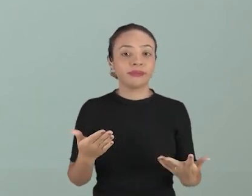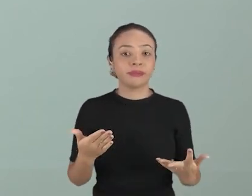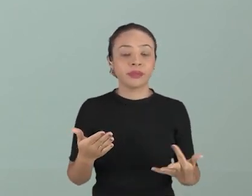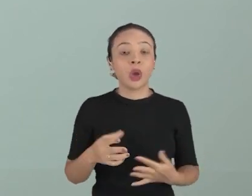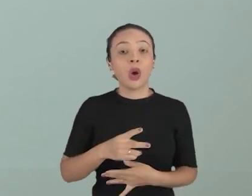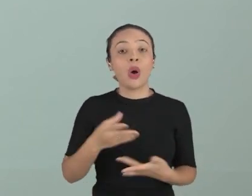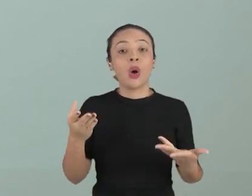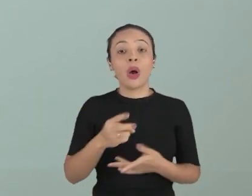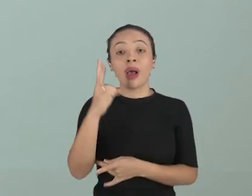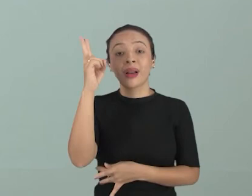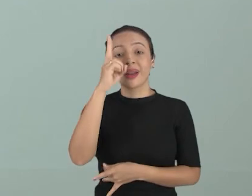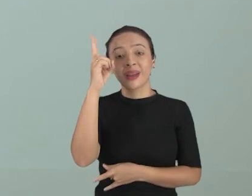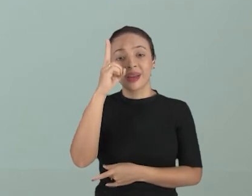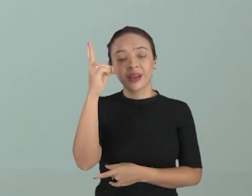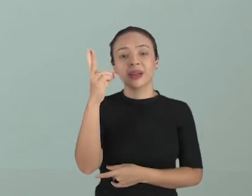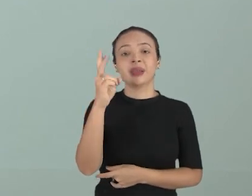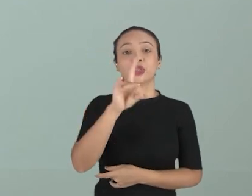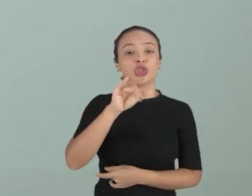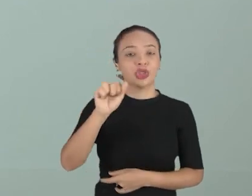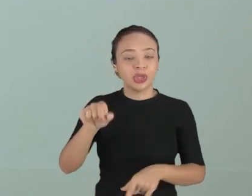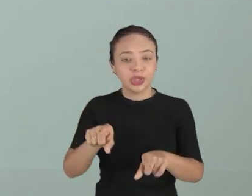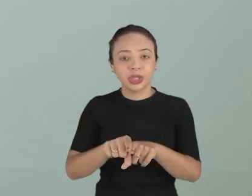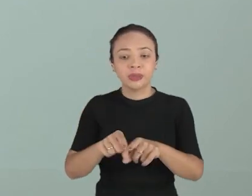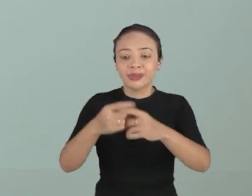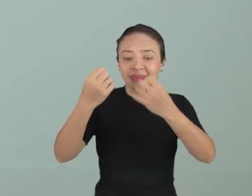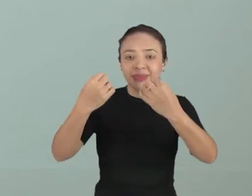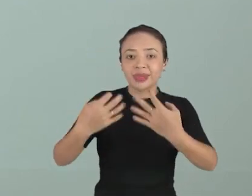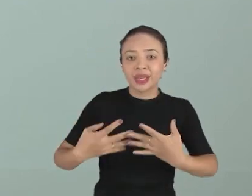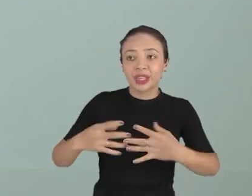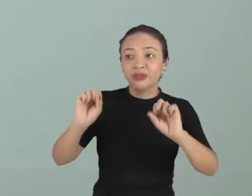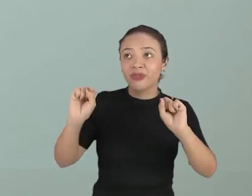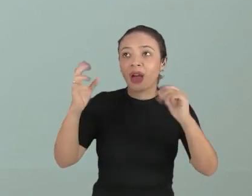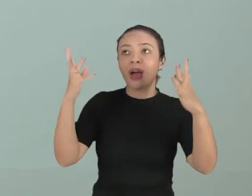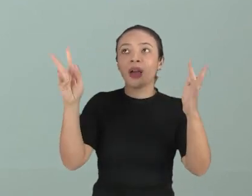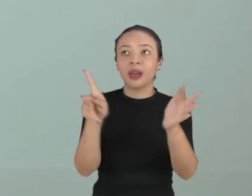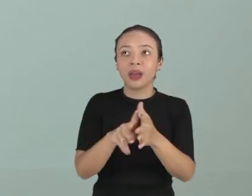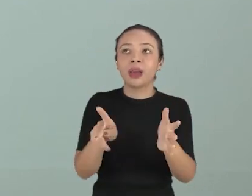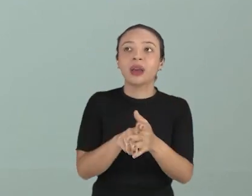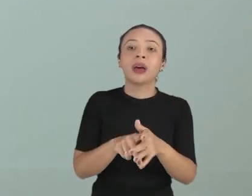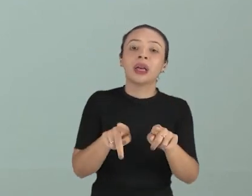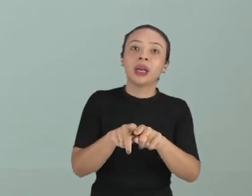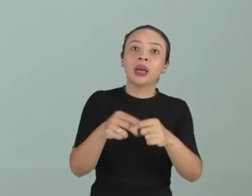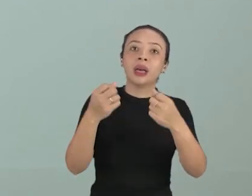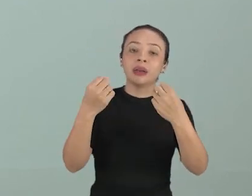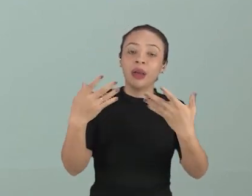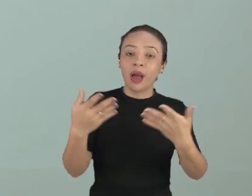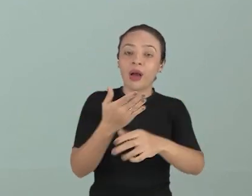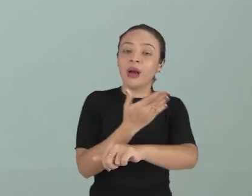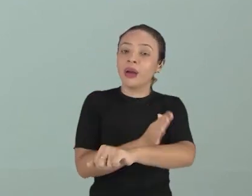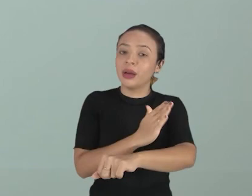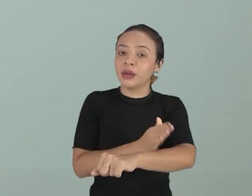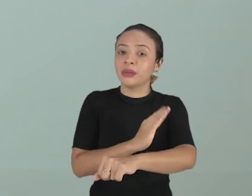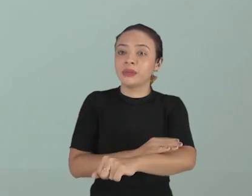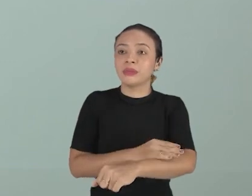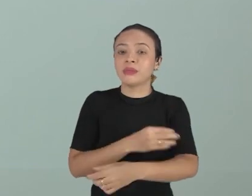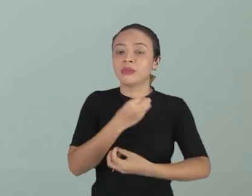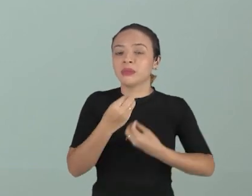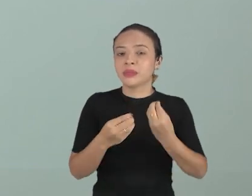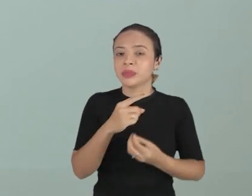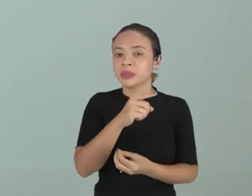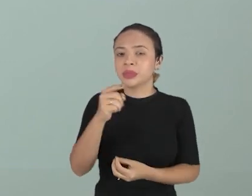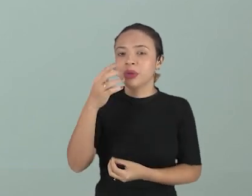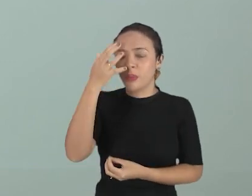nós relembramos aí um pouquinho sobre datas, falamos sobre as celebrações, né? Então vamos fazer um exercising para ver como é que vocês estão lembrando